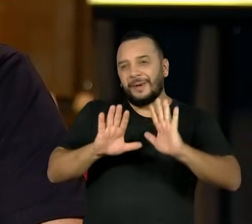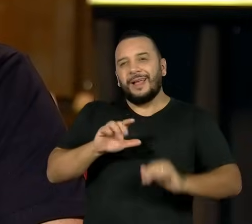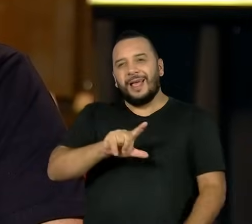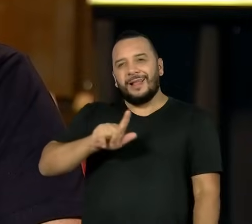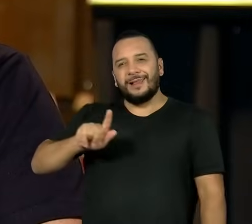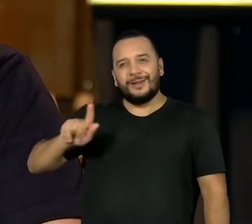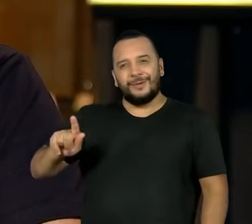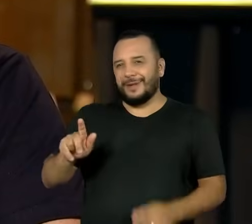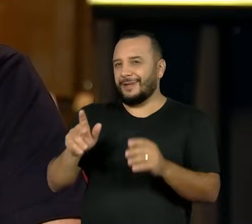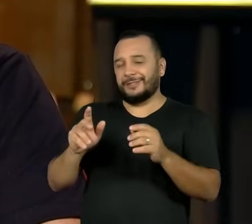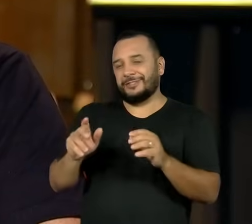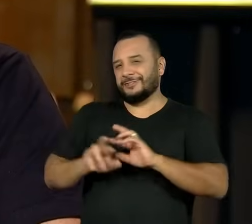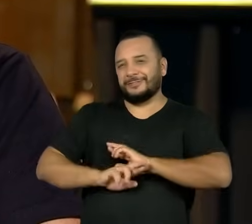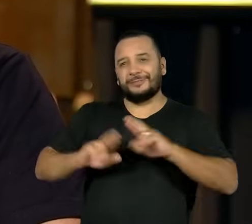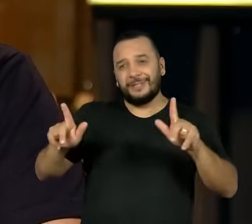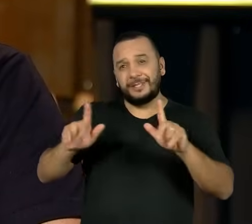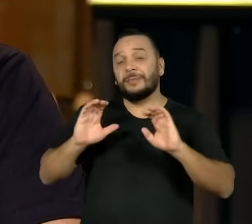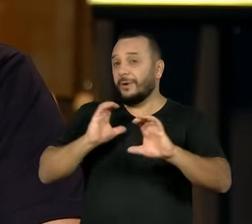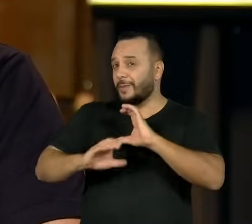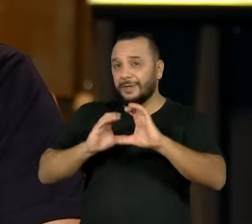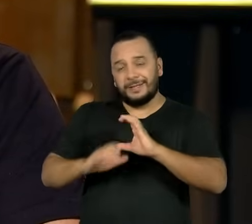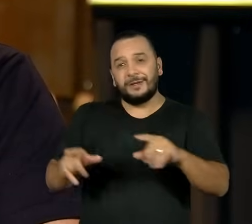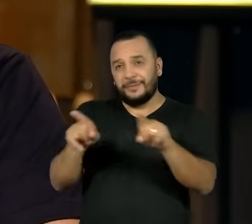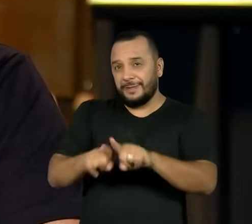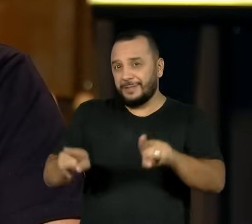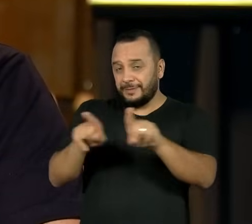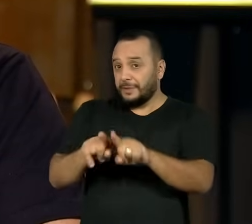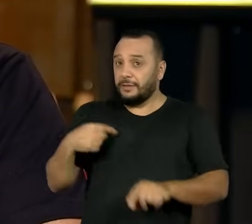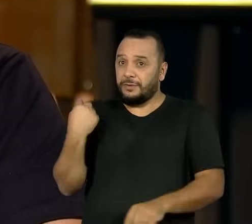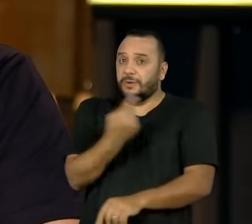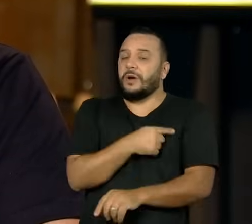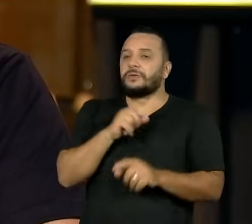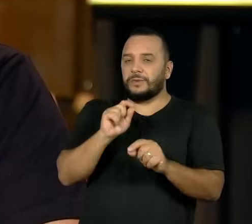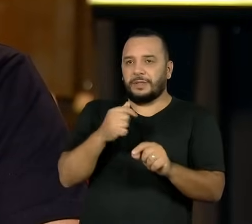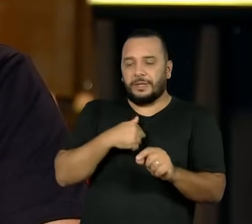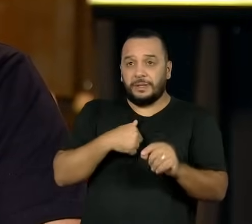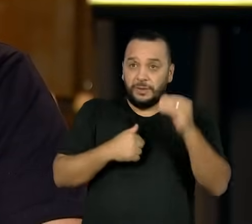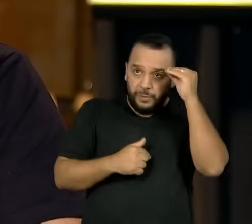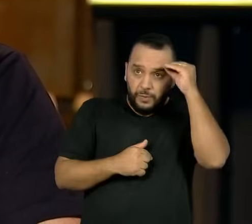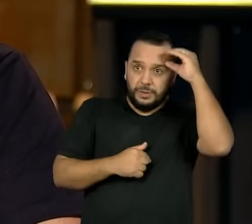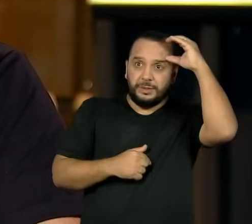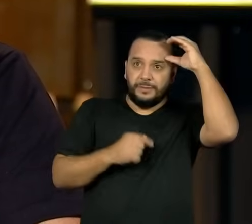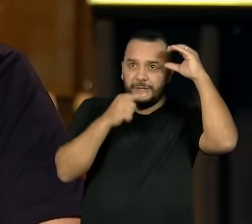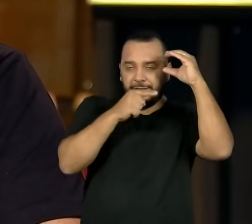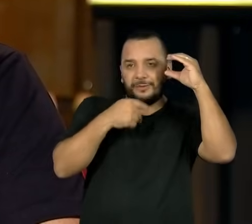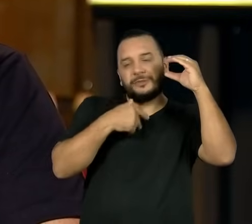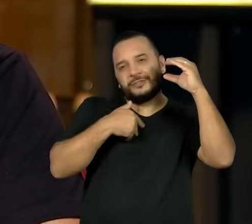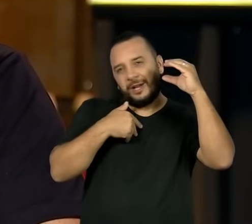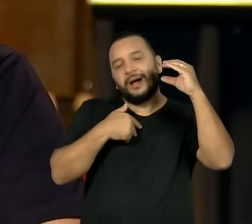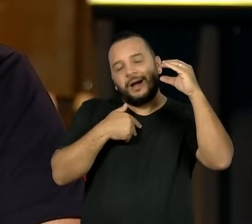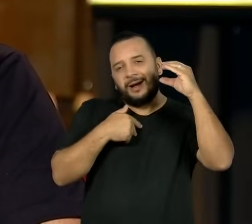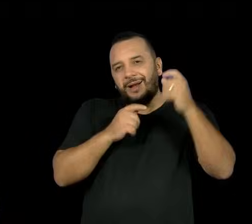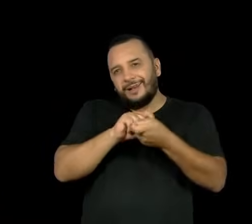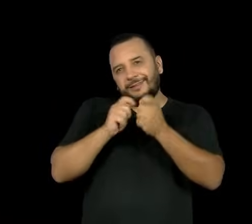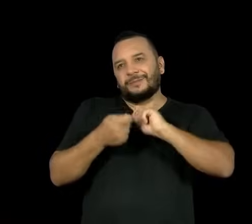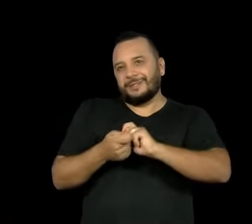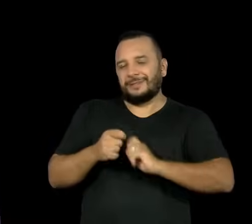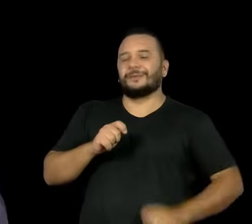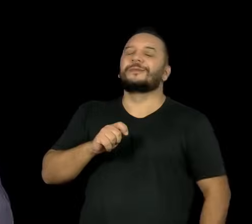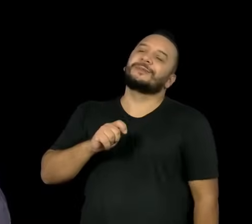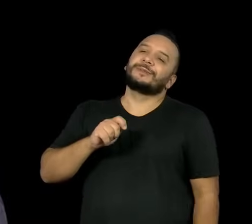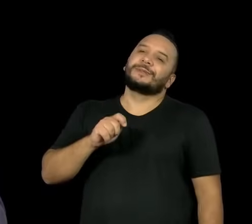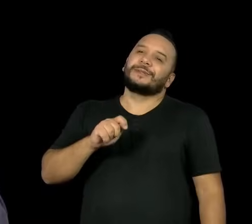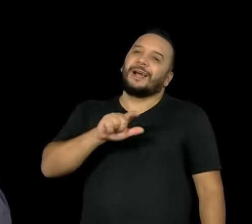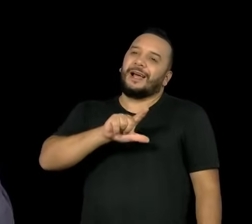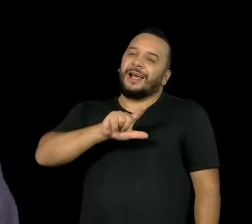está fazendo, de certa forma, é traduzir esse conhecimento que já existe usando uma outra linguagem. E eu